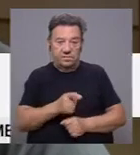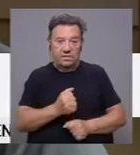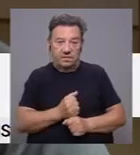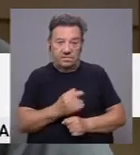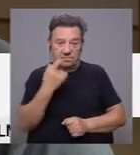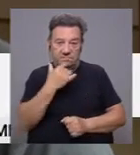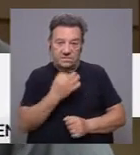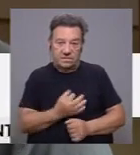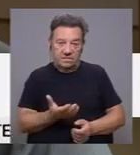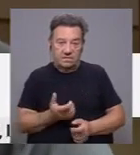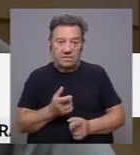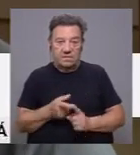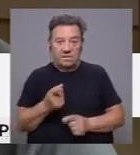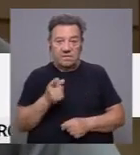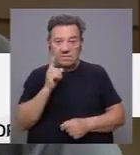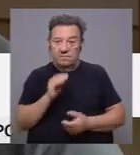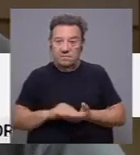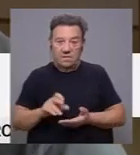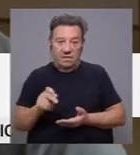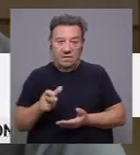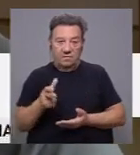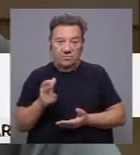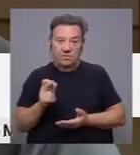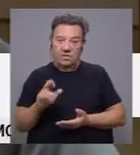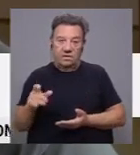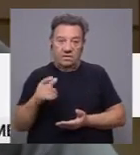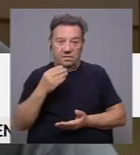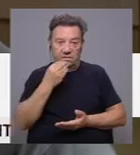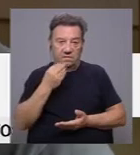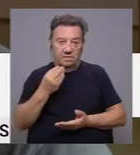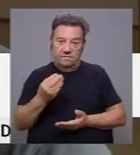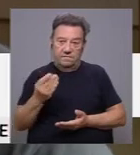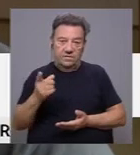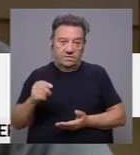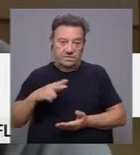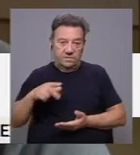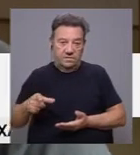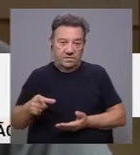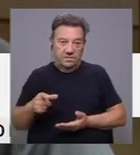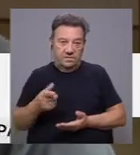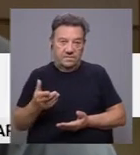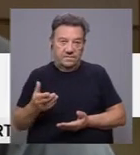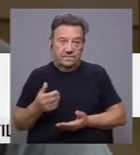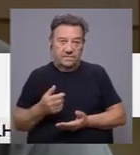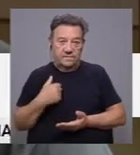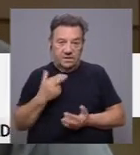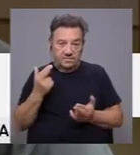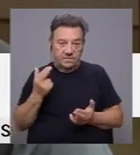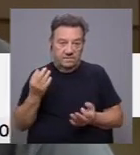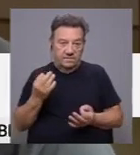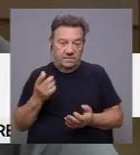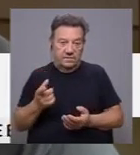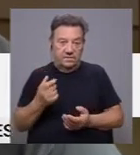muito sério. Para uma autora muito, muito prestigiada, também em Portugal, e esperamos,